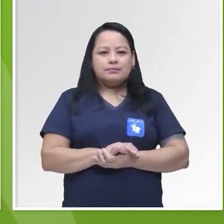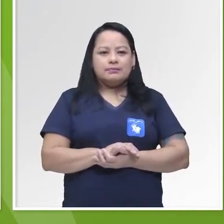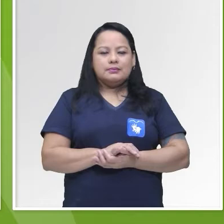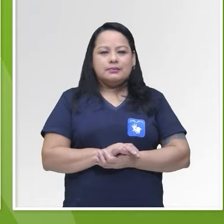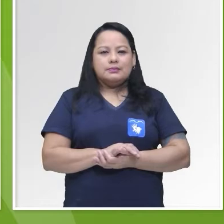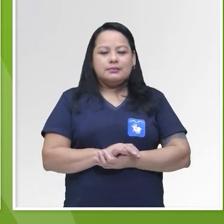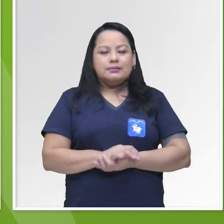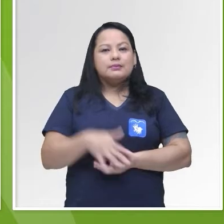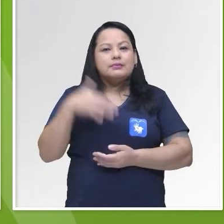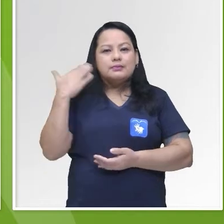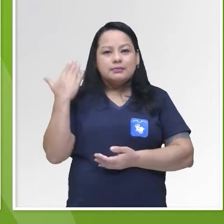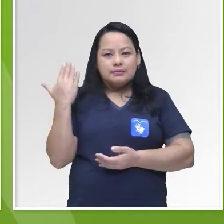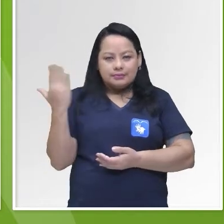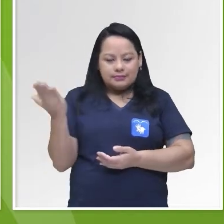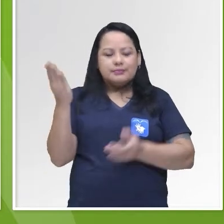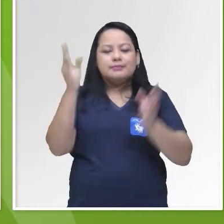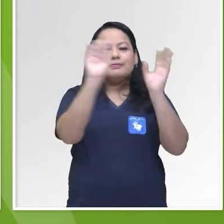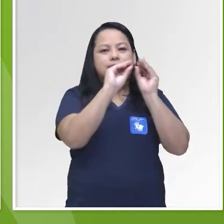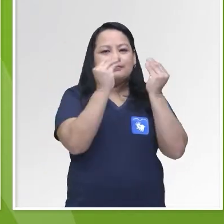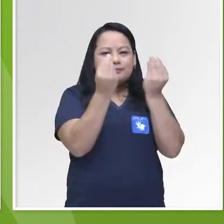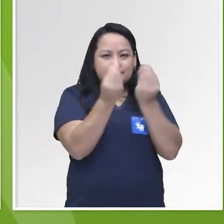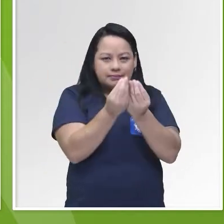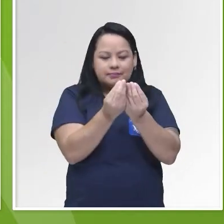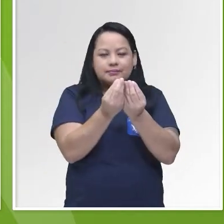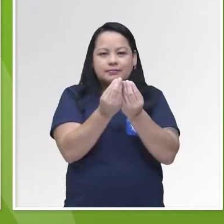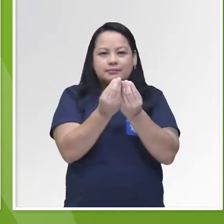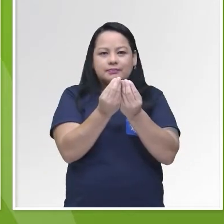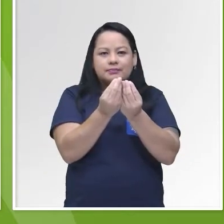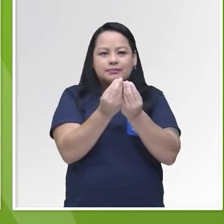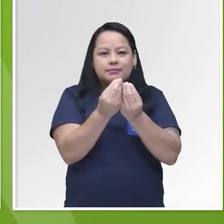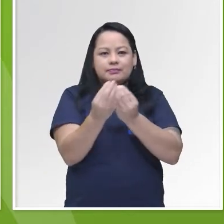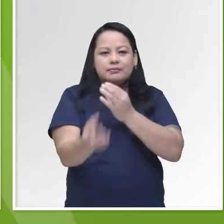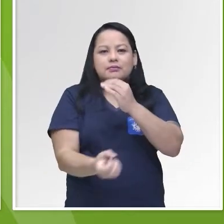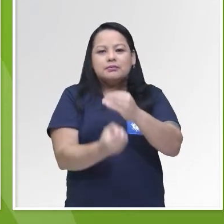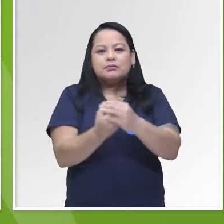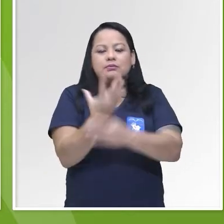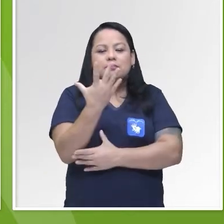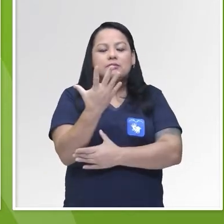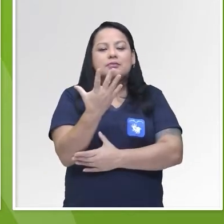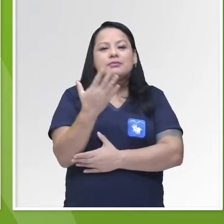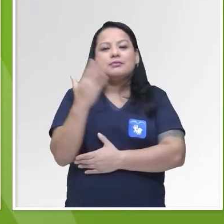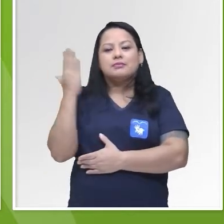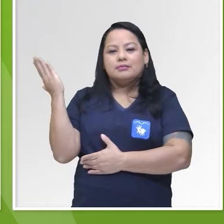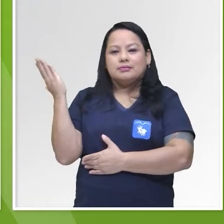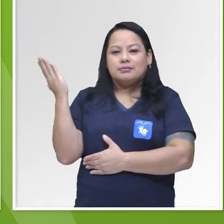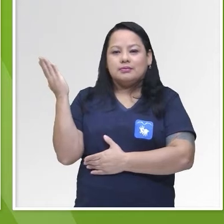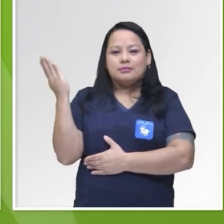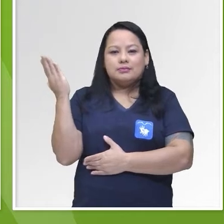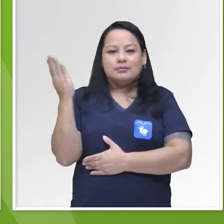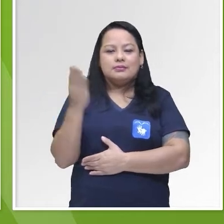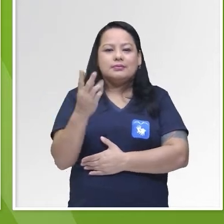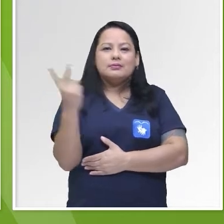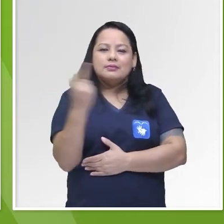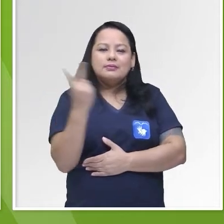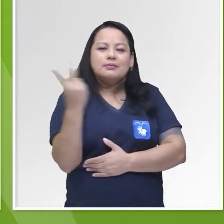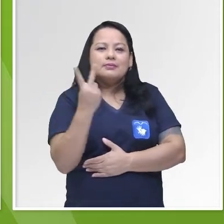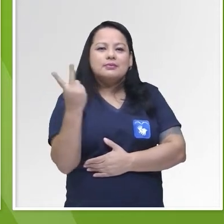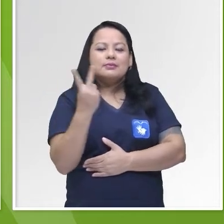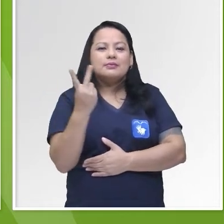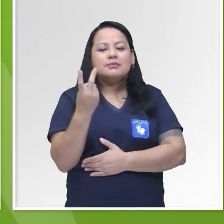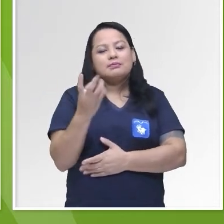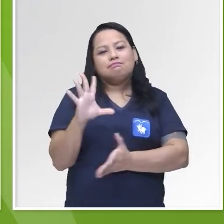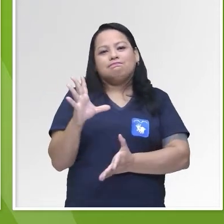e essa substância, ela vai gerar, olha aqui, ela vai gerar 2 ou